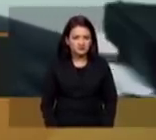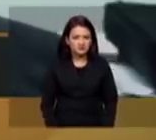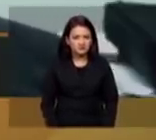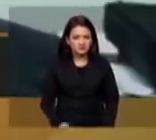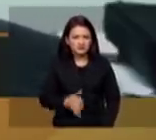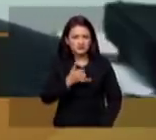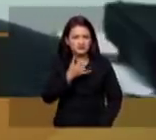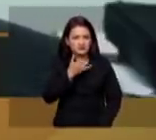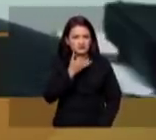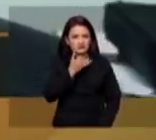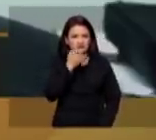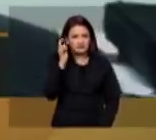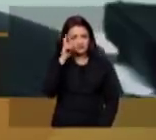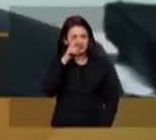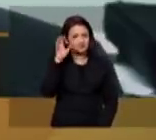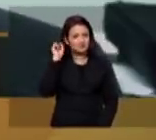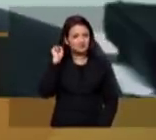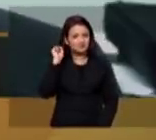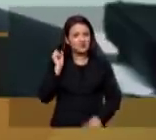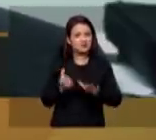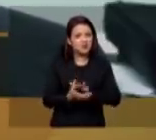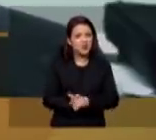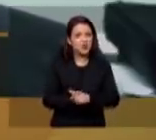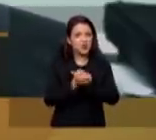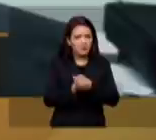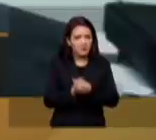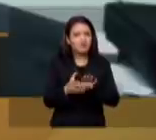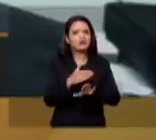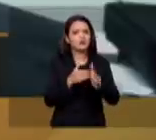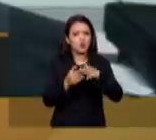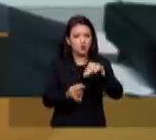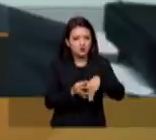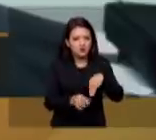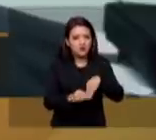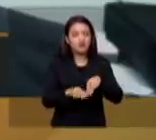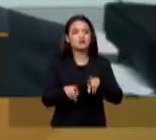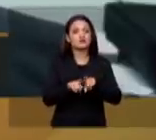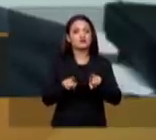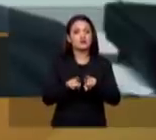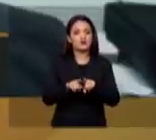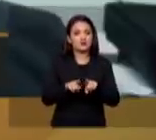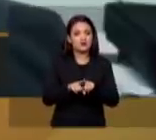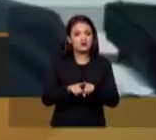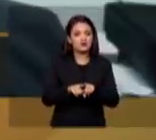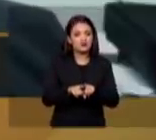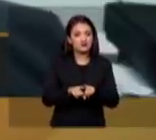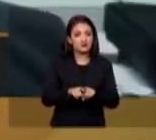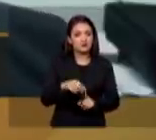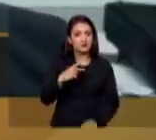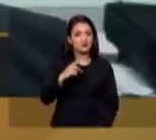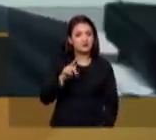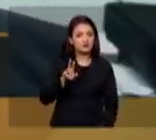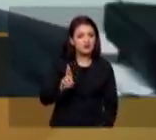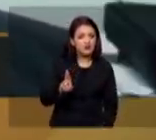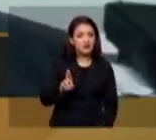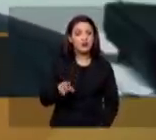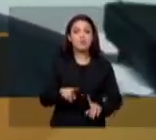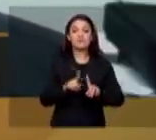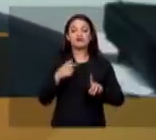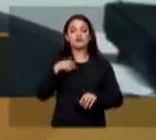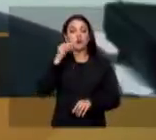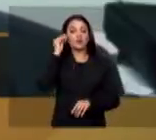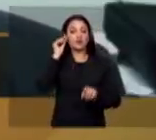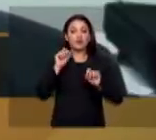ao advogado e procurador-geral. Senhor presidente, eu entendo que essa matéria não foi votada em sede de